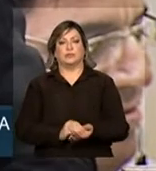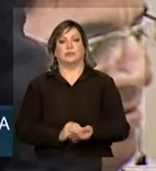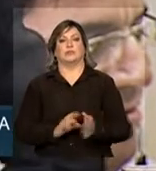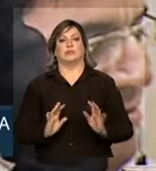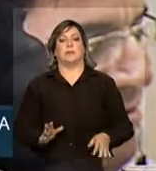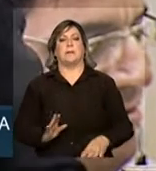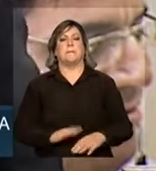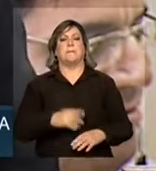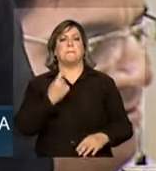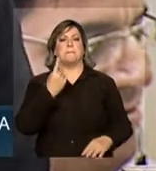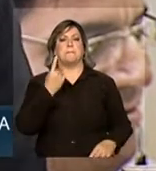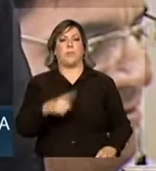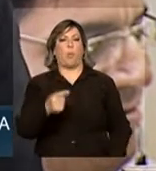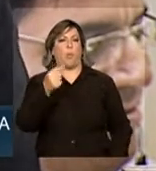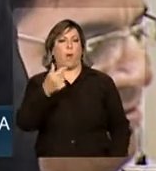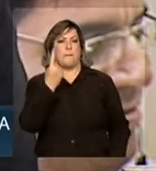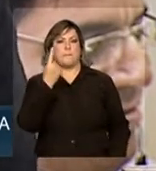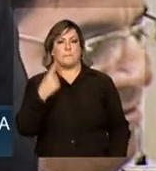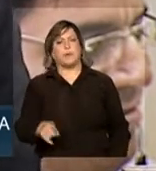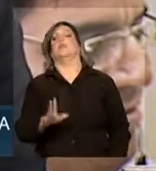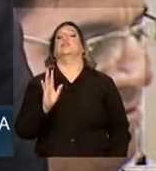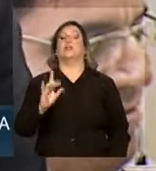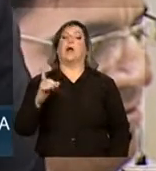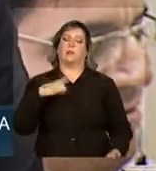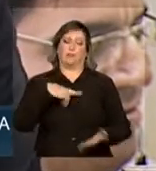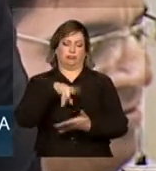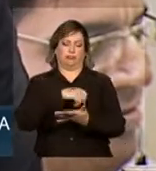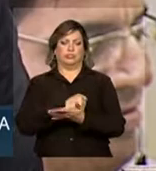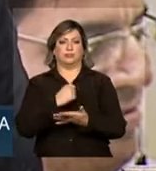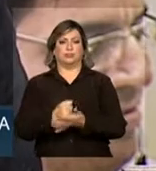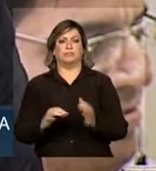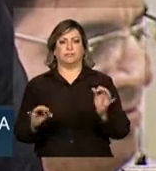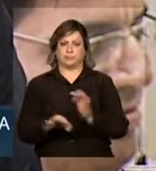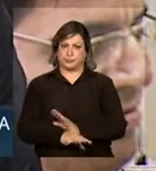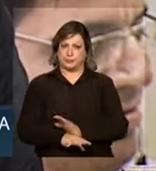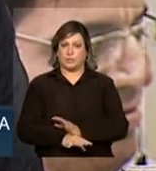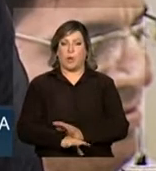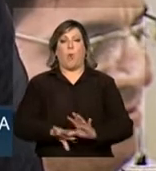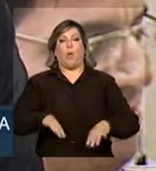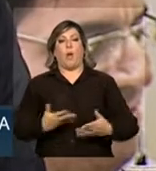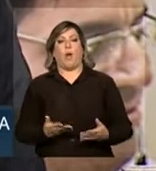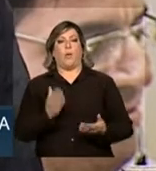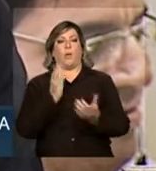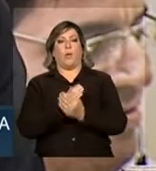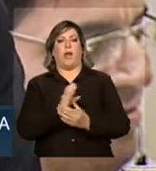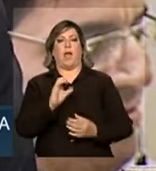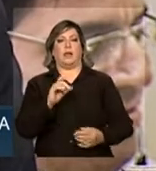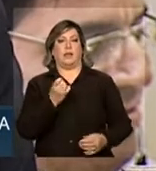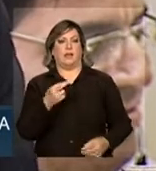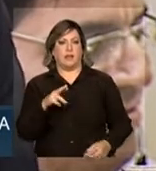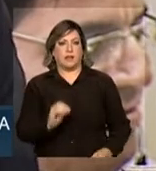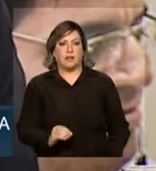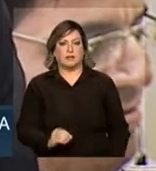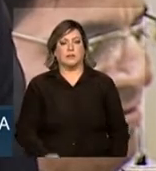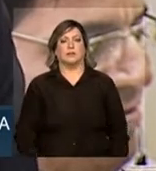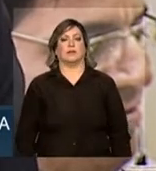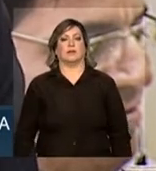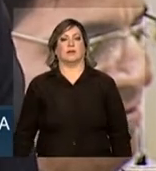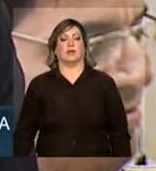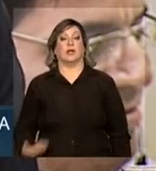1000 quase 1000 já tem toda a documentação né definida Qual é o cadastro eh nós